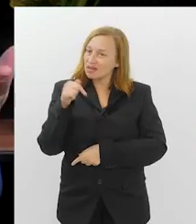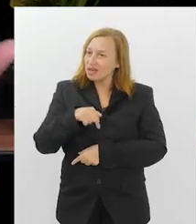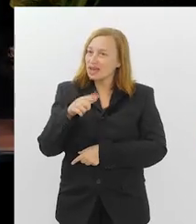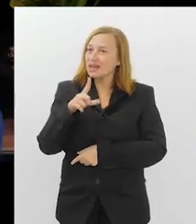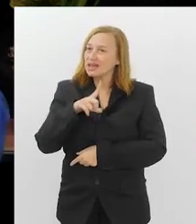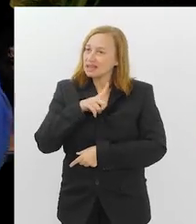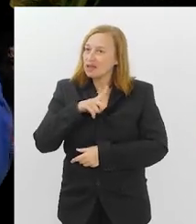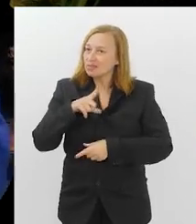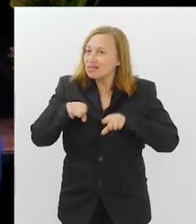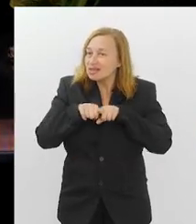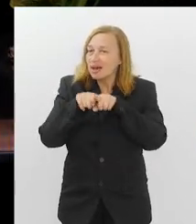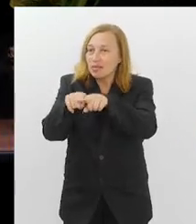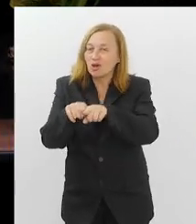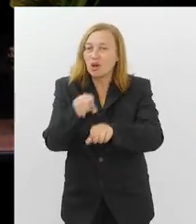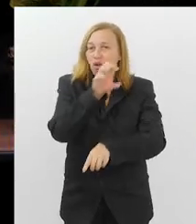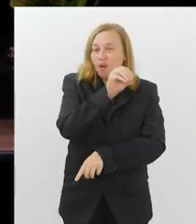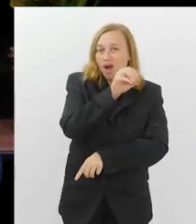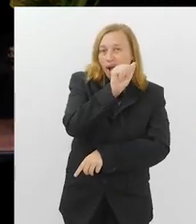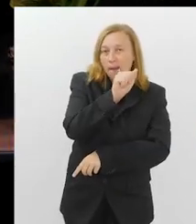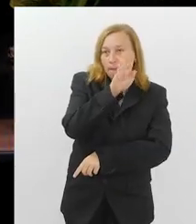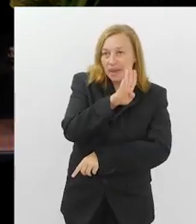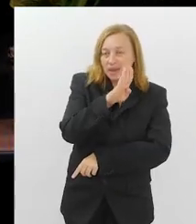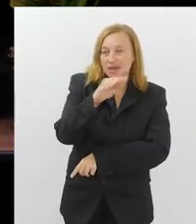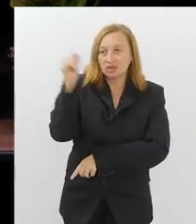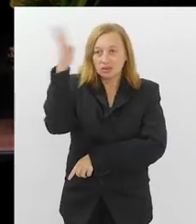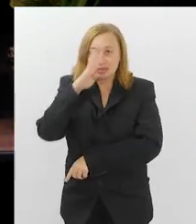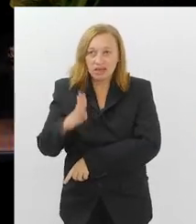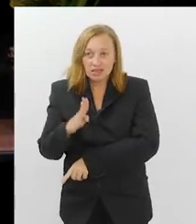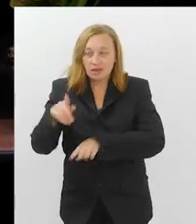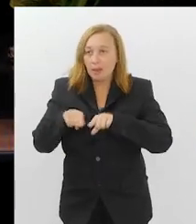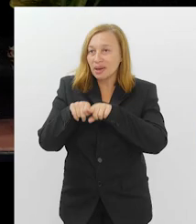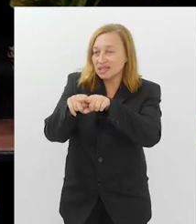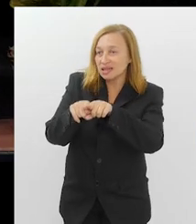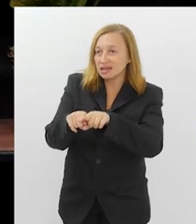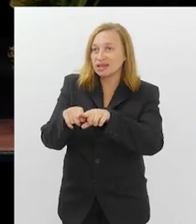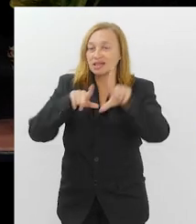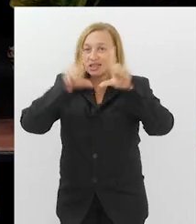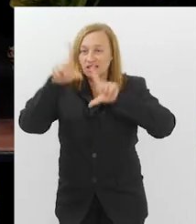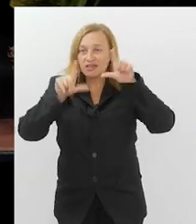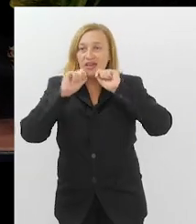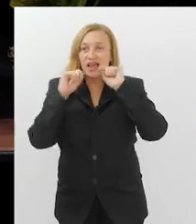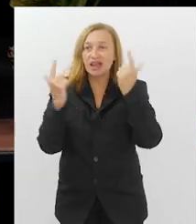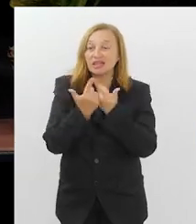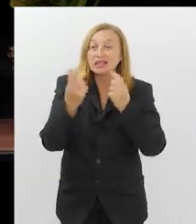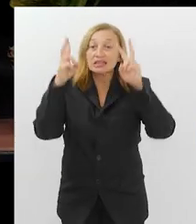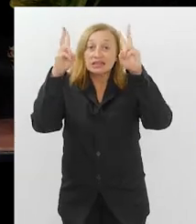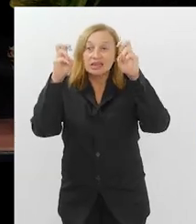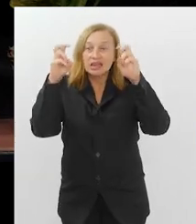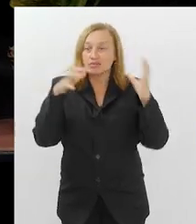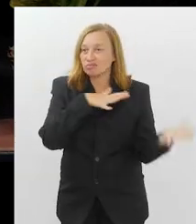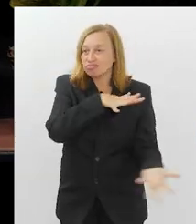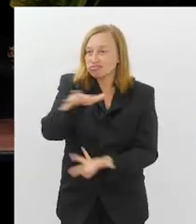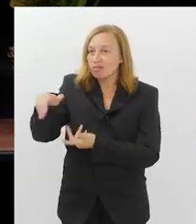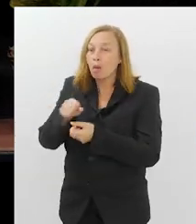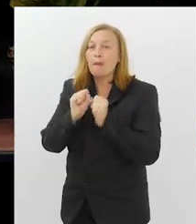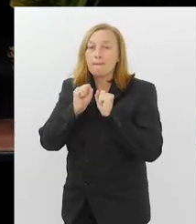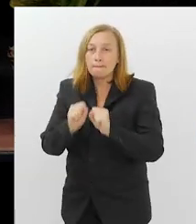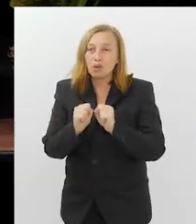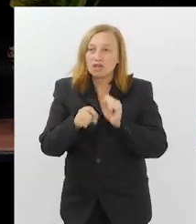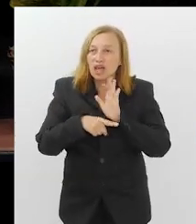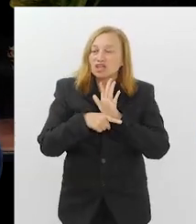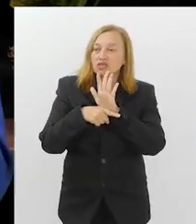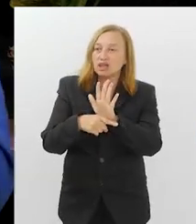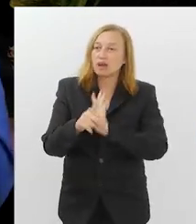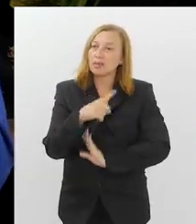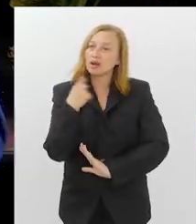importante porque nós aqui temos essa parceria da Ordem dos Advogados do Brasil com a TV Alerj para trazer temas